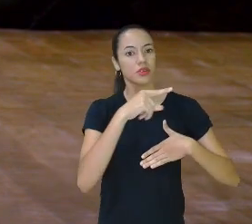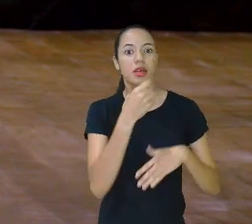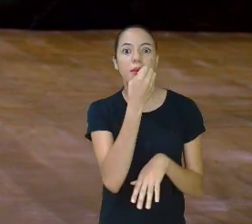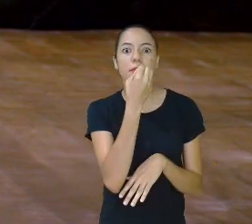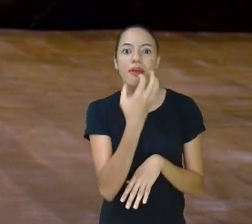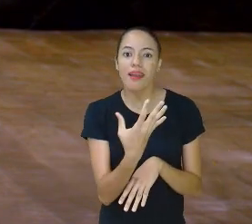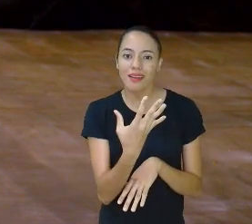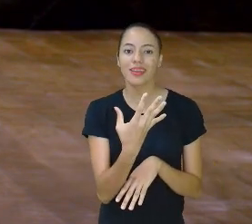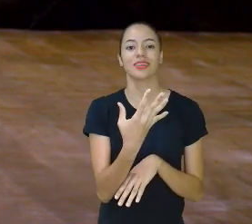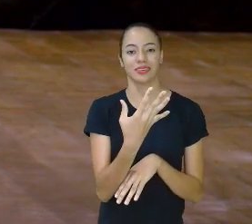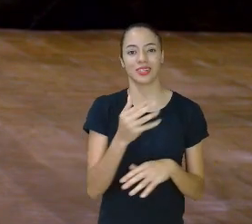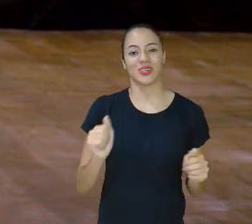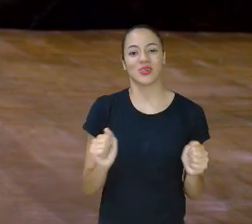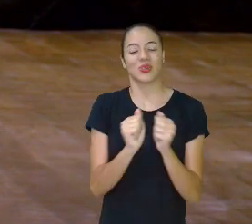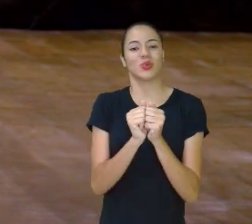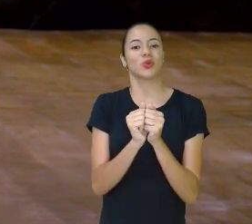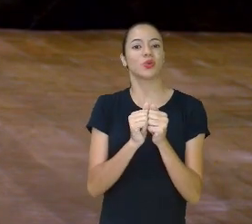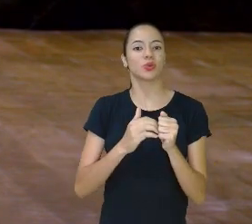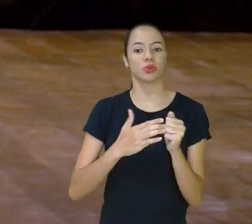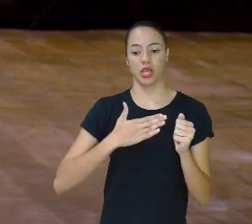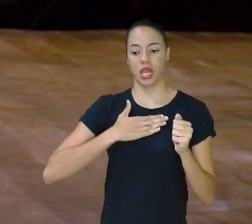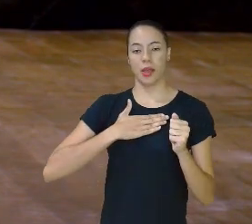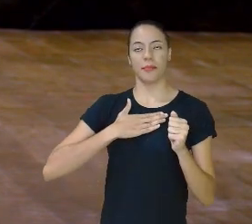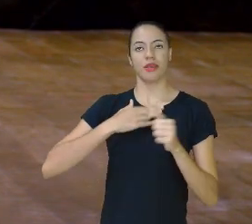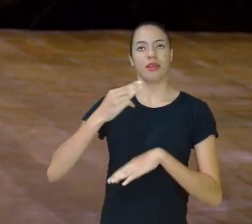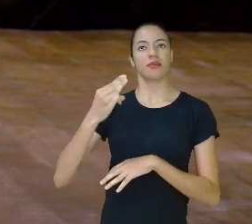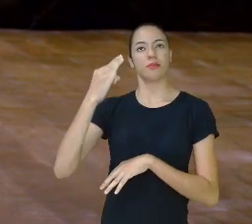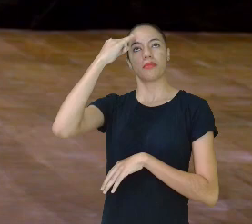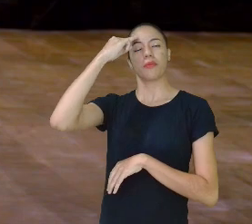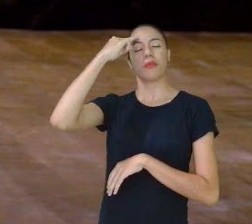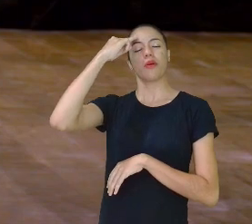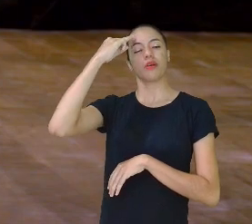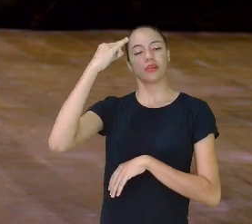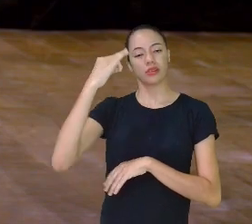junto das minhas lembranças,